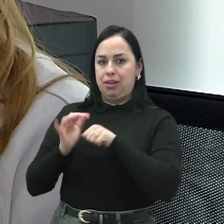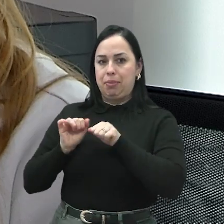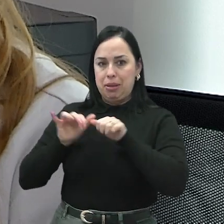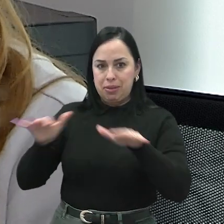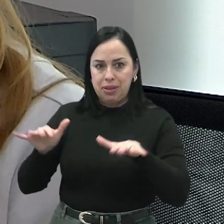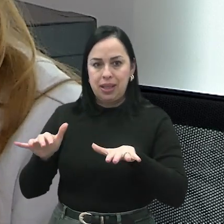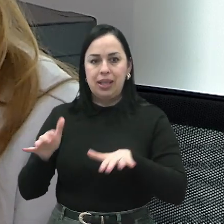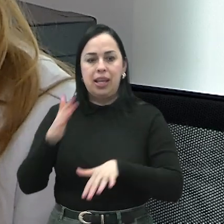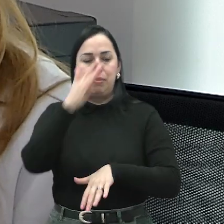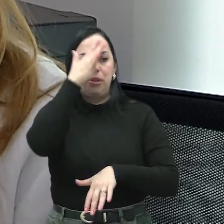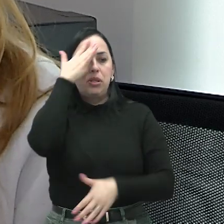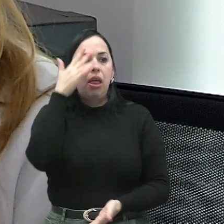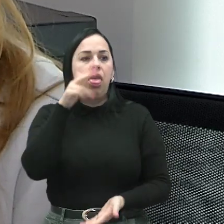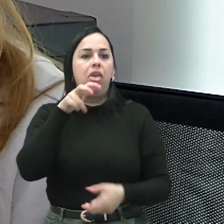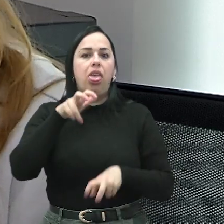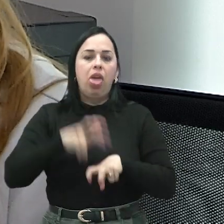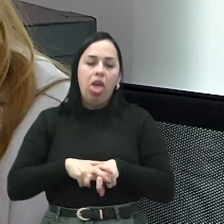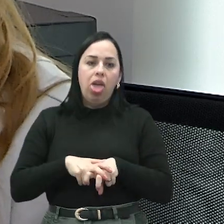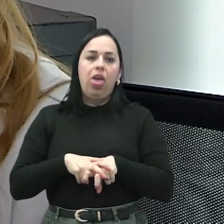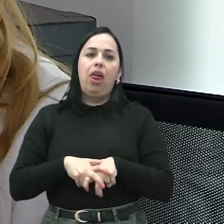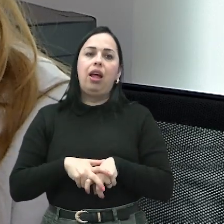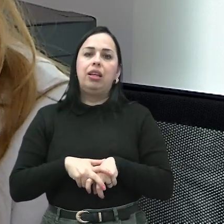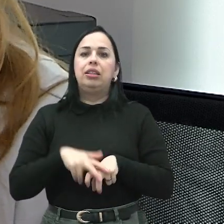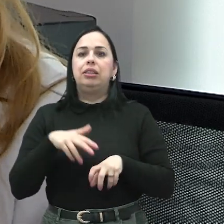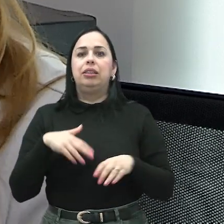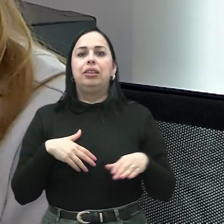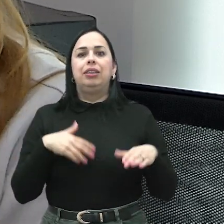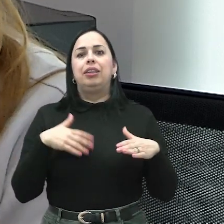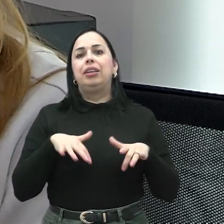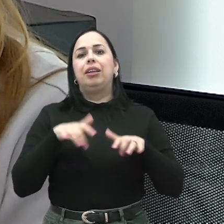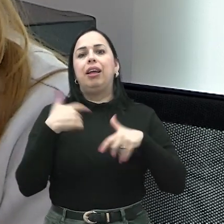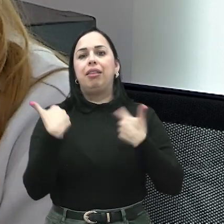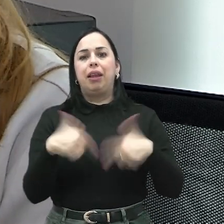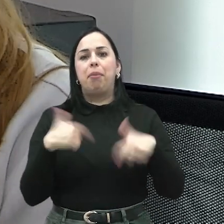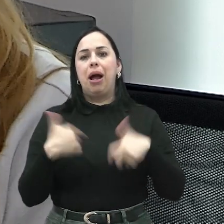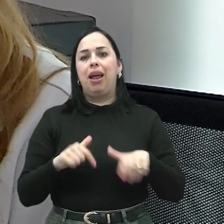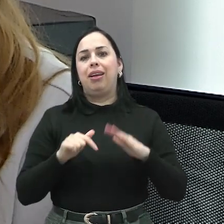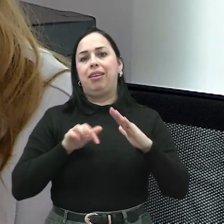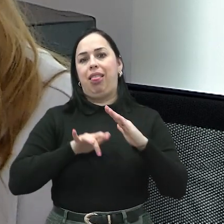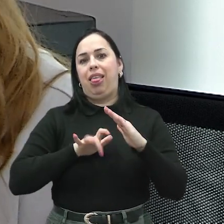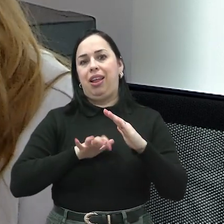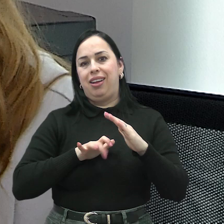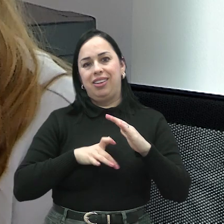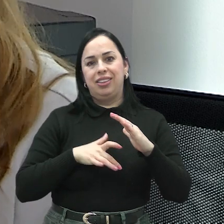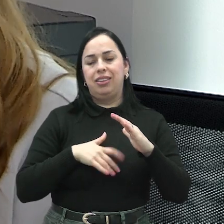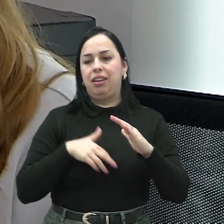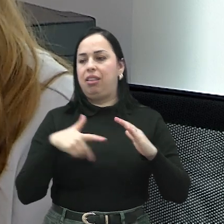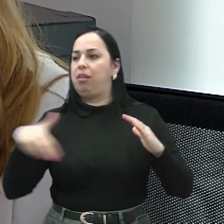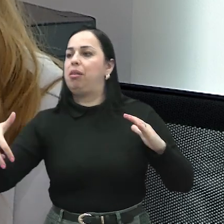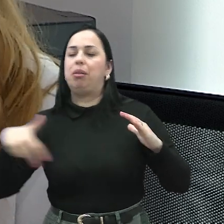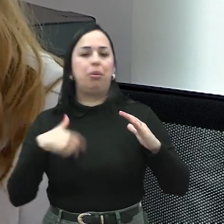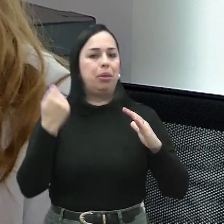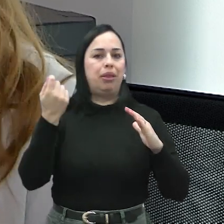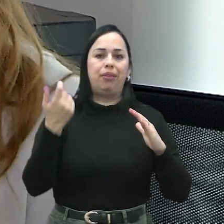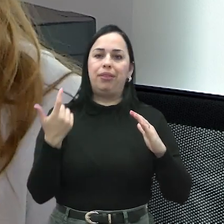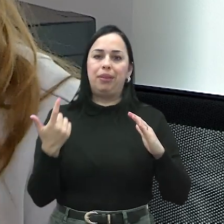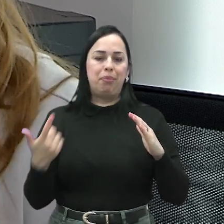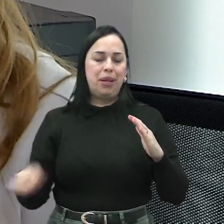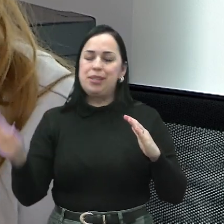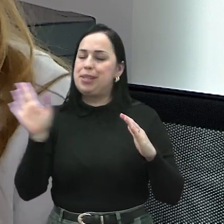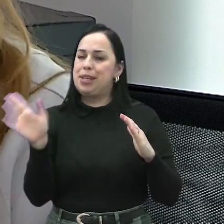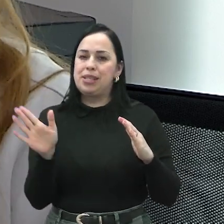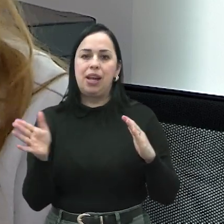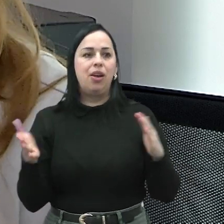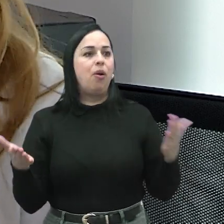da pandemia, com a redução dos movimentos, o home office, que a pessoa não precisa nem andar praticamente, tem muita